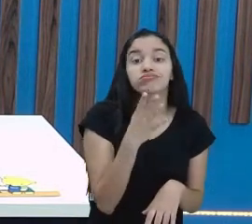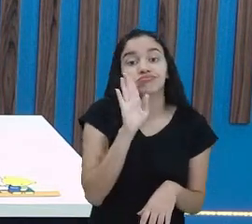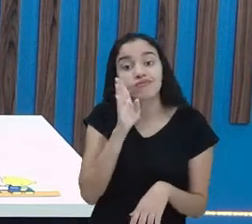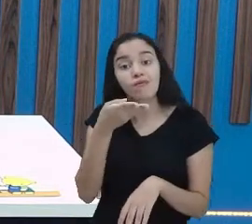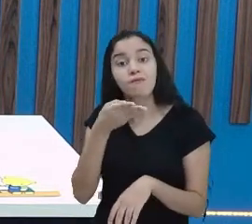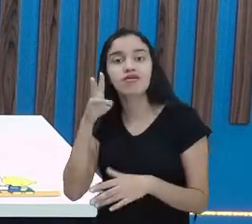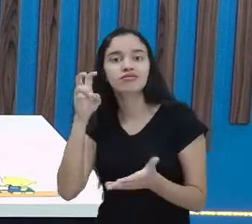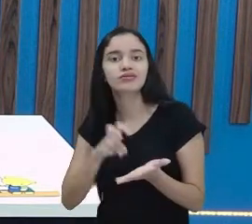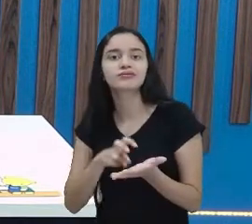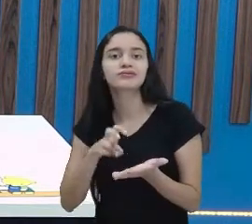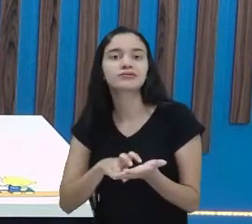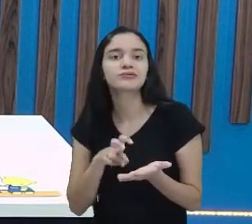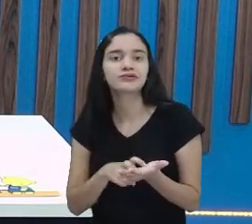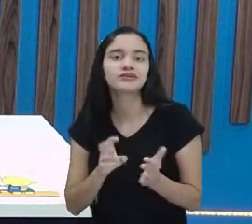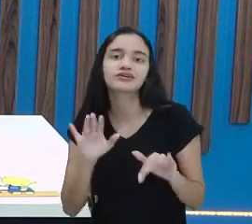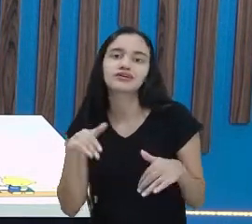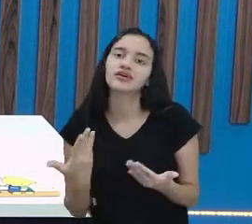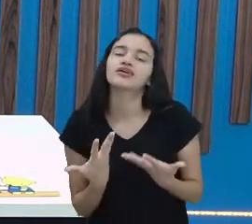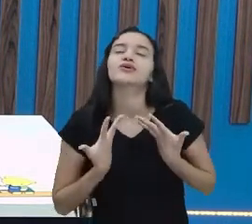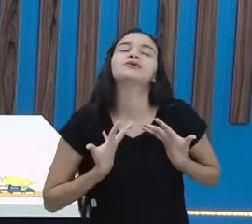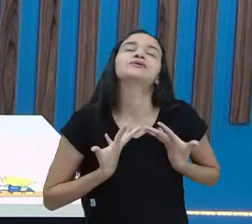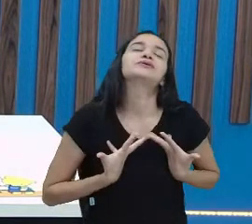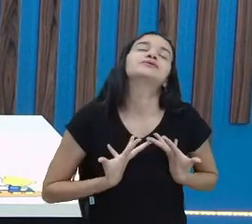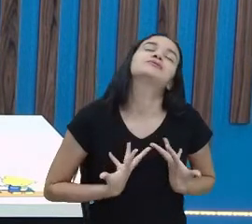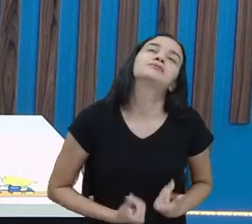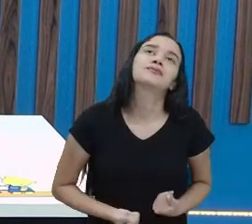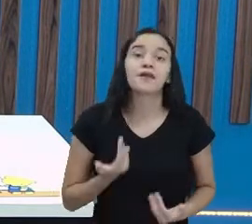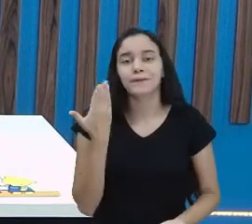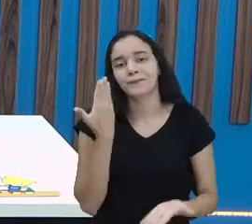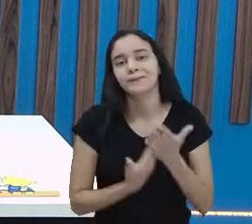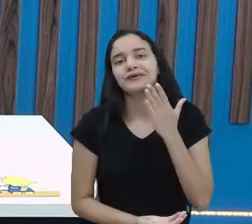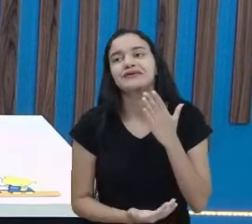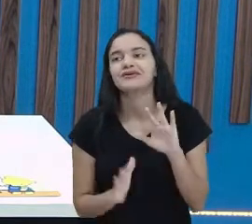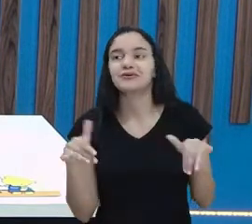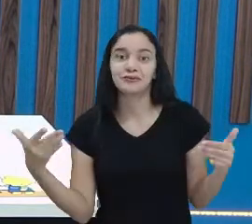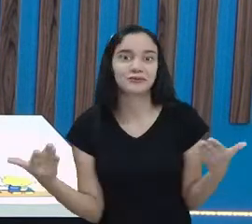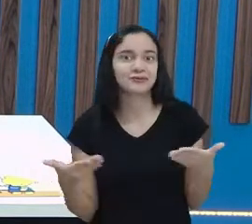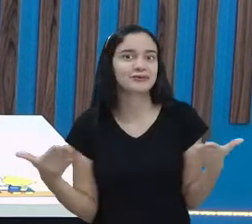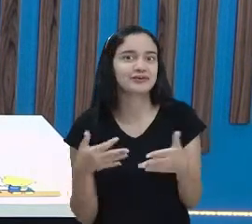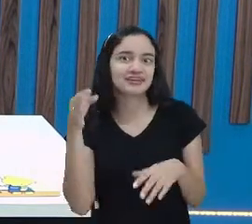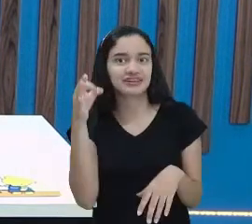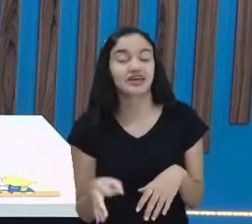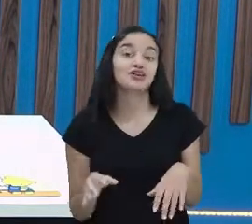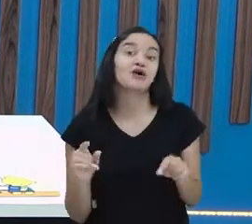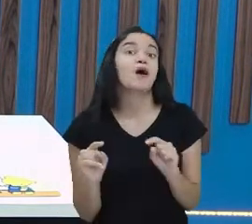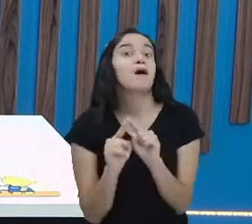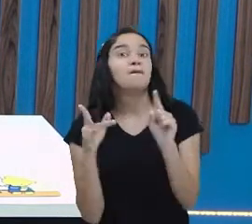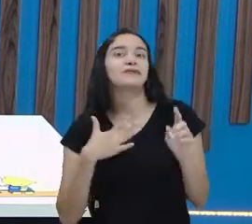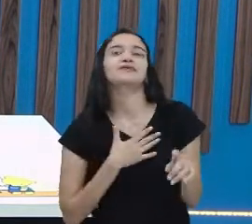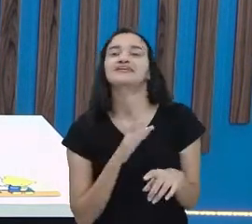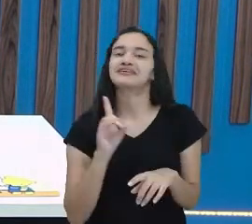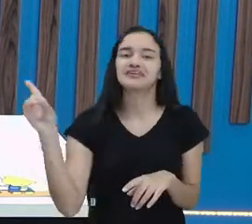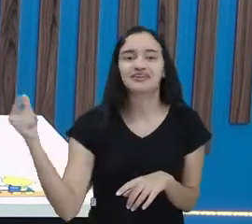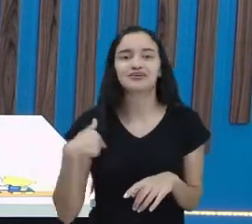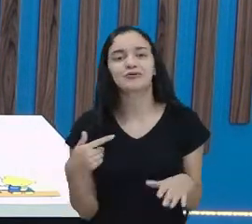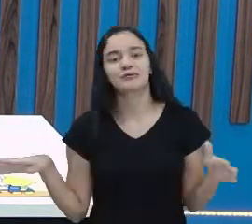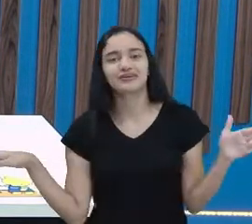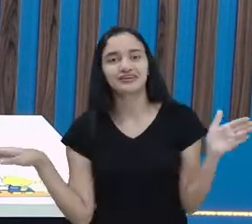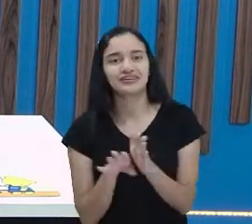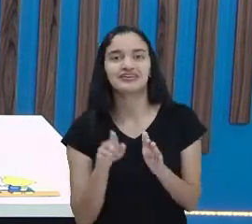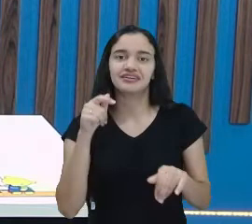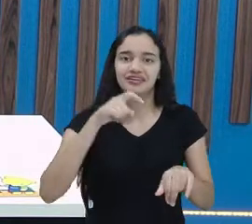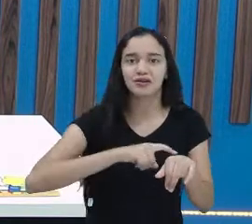da manhã, exceto quando eu estou tão cansada e termino perdendo a hora, como hoje, certo? Mas graças a Deus eu consegui chegar na